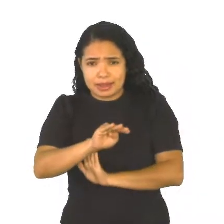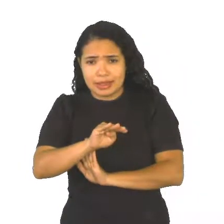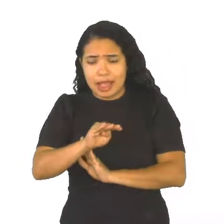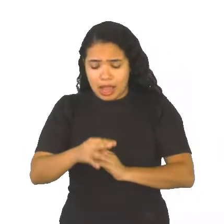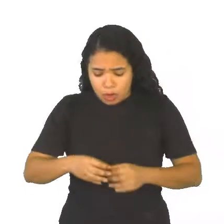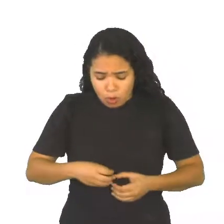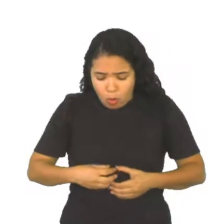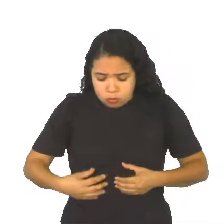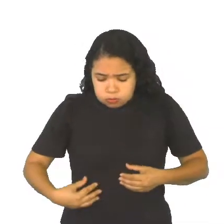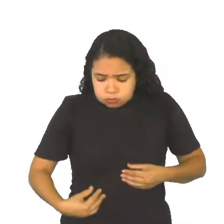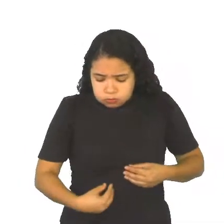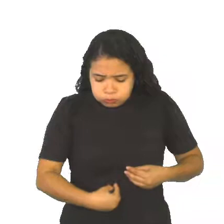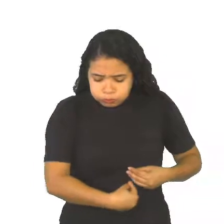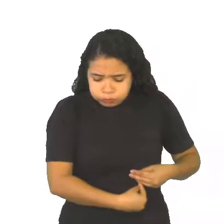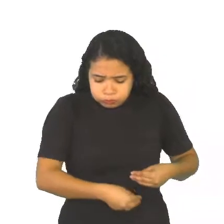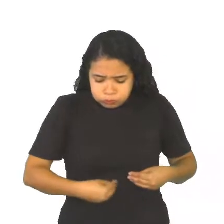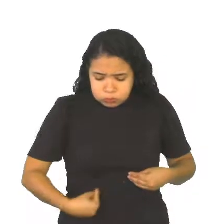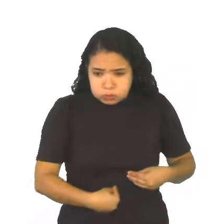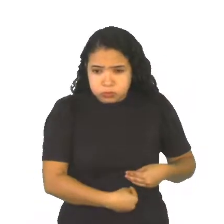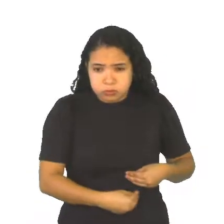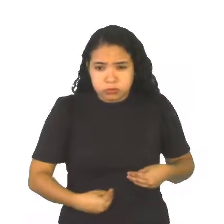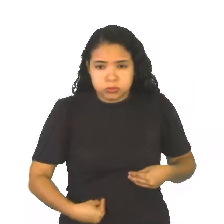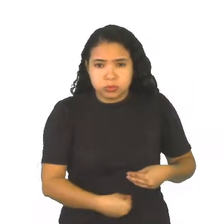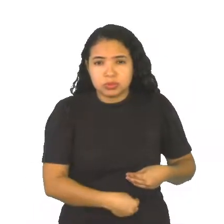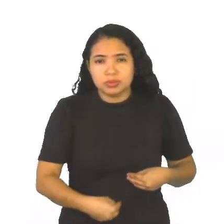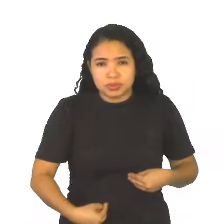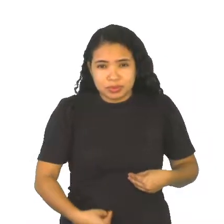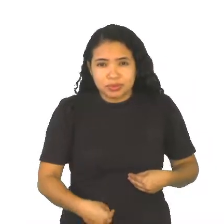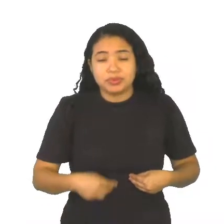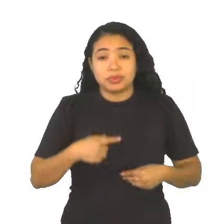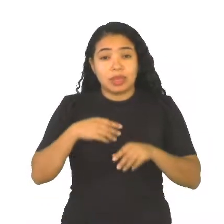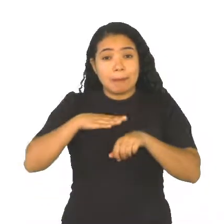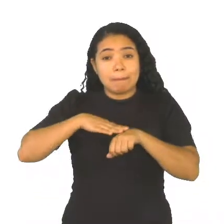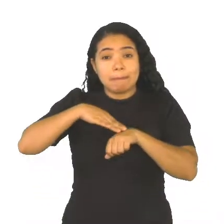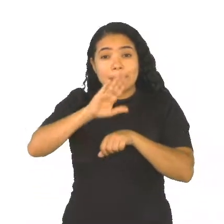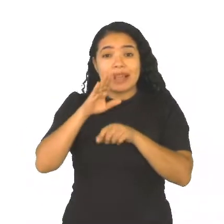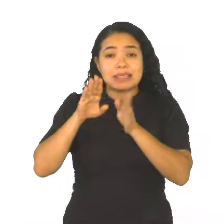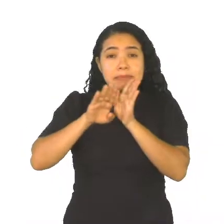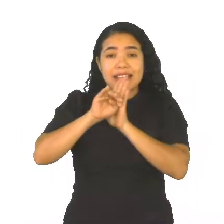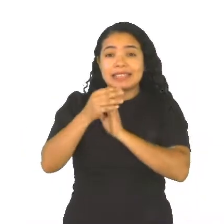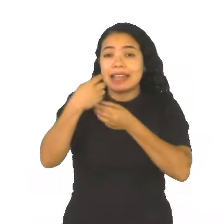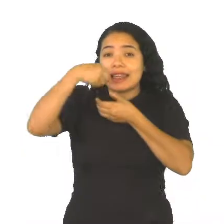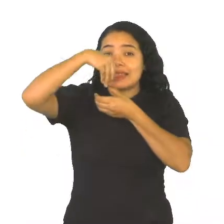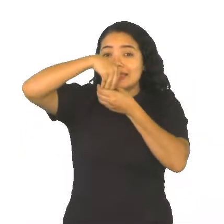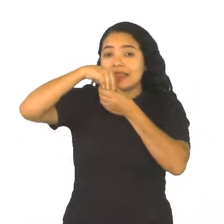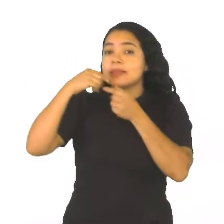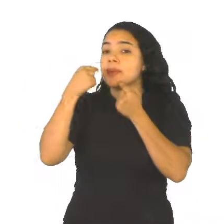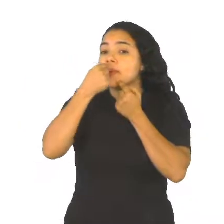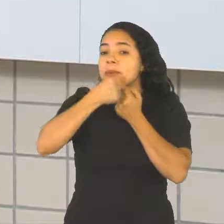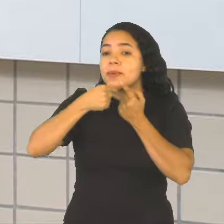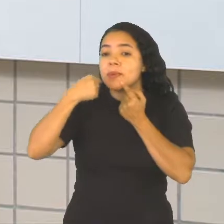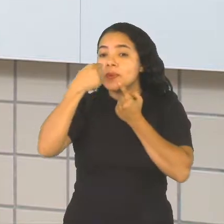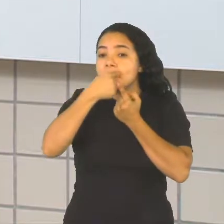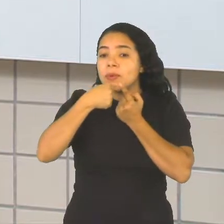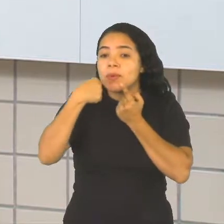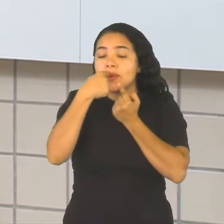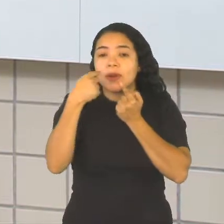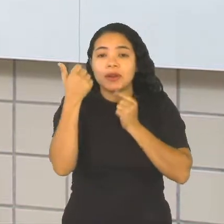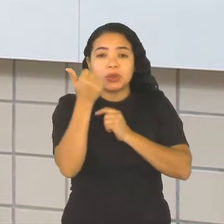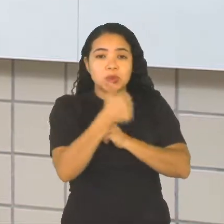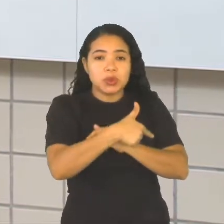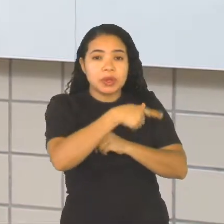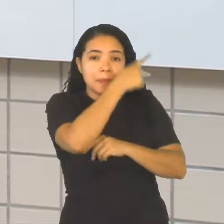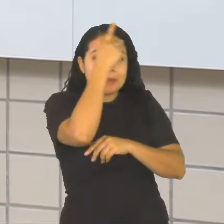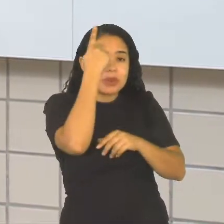intestinal? Existem mais bactérias na sua boca do que pessoas no planeta. Sabia disso? Então